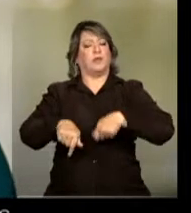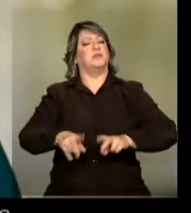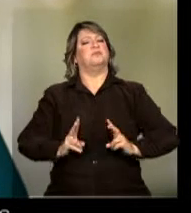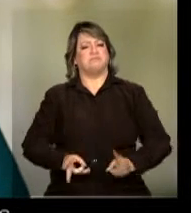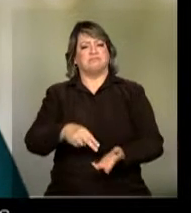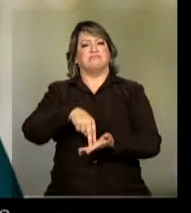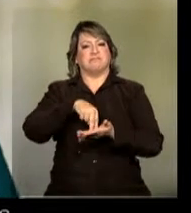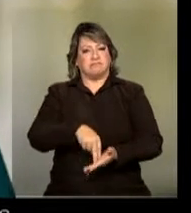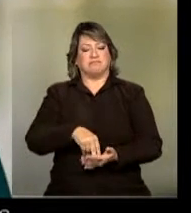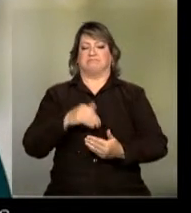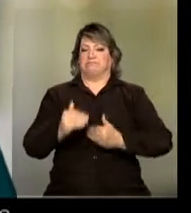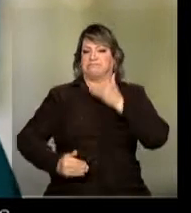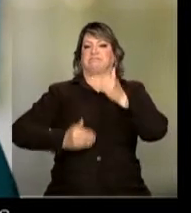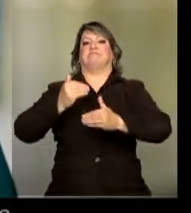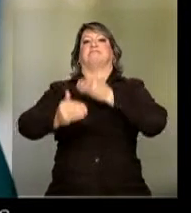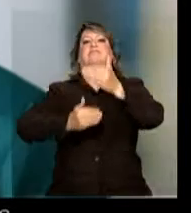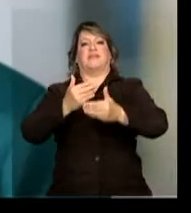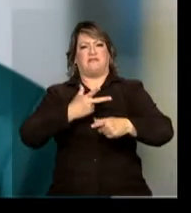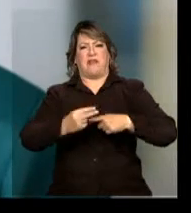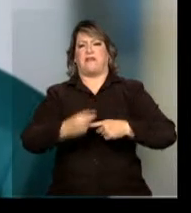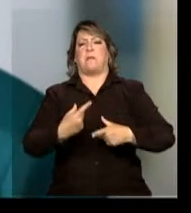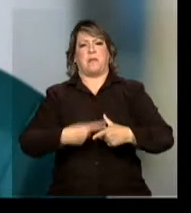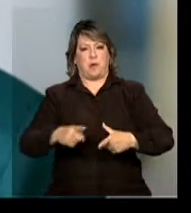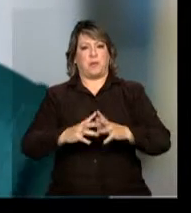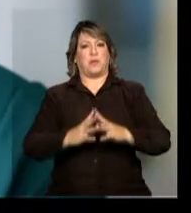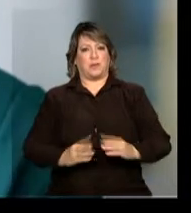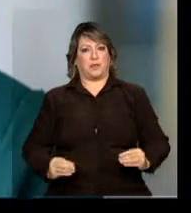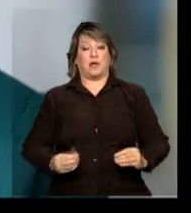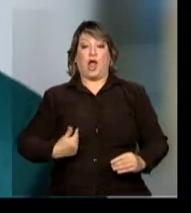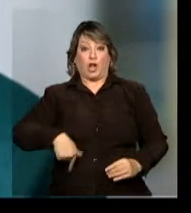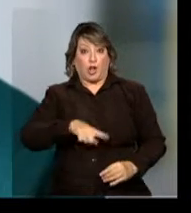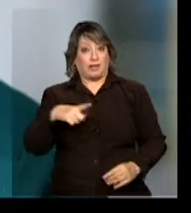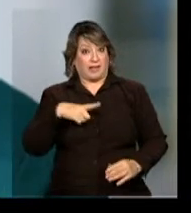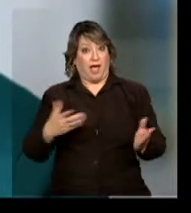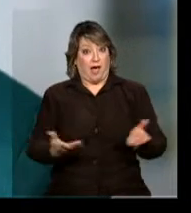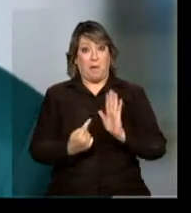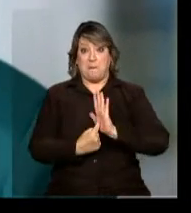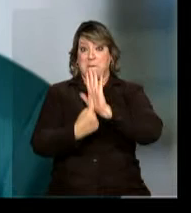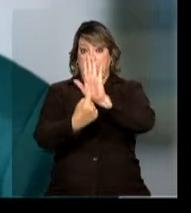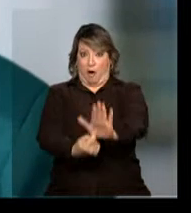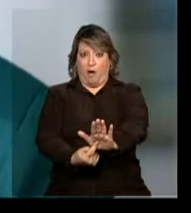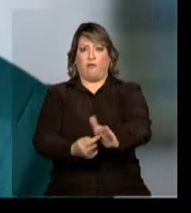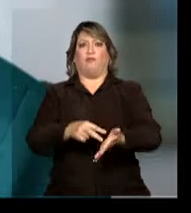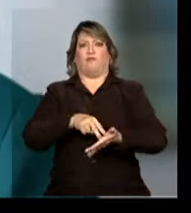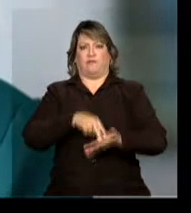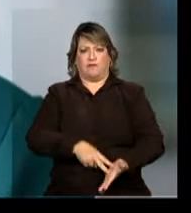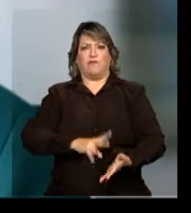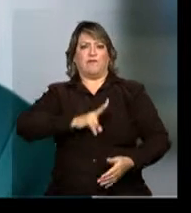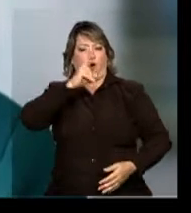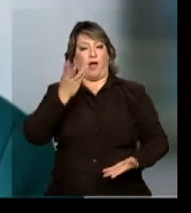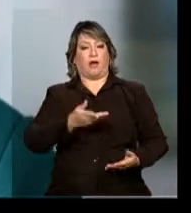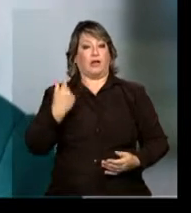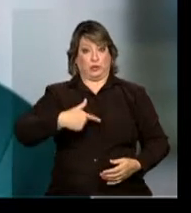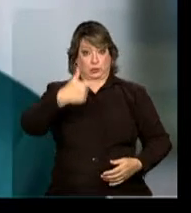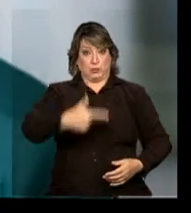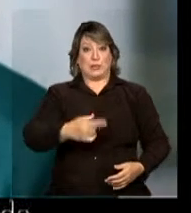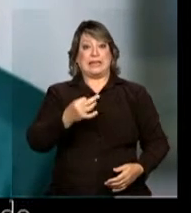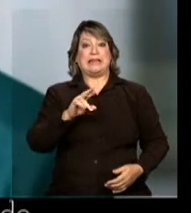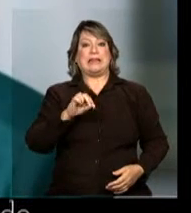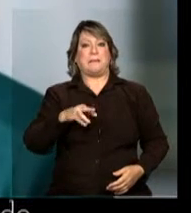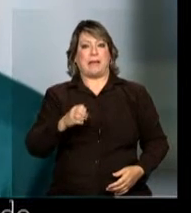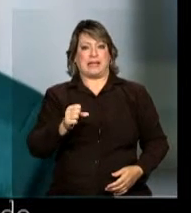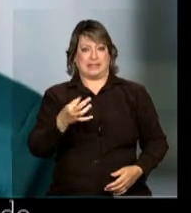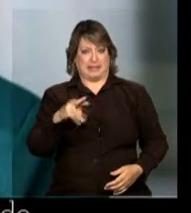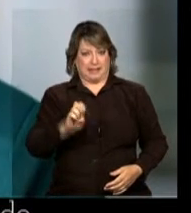firme e superando desafios acabamos de dar uma prova contundente no segundo trimestre